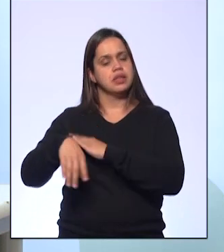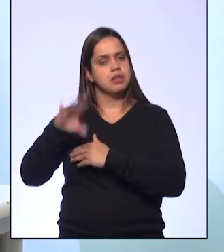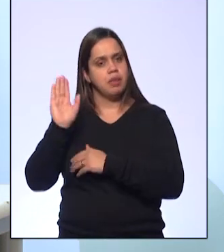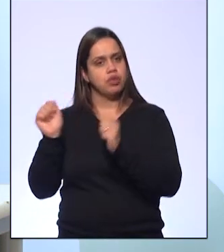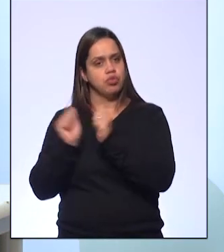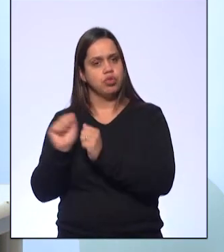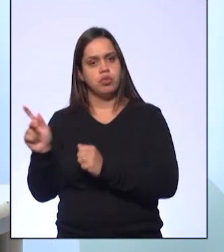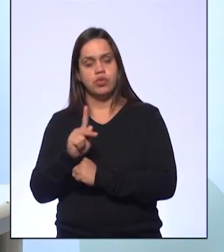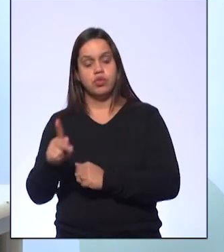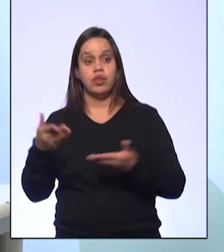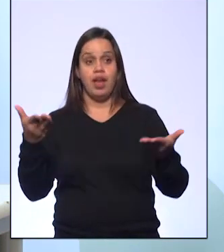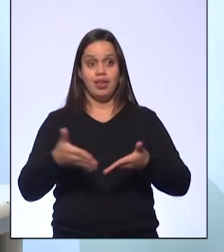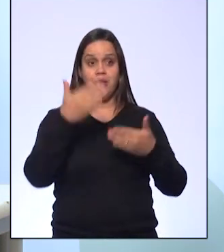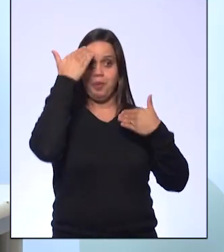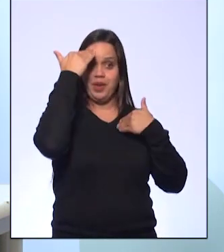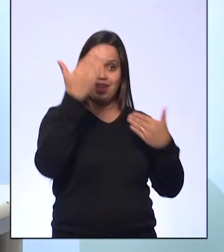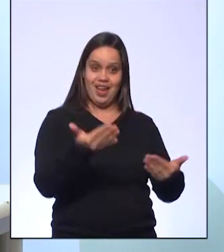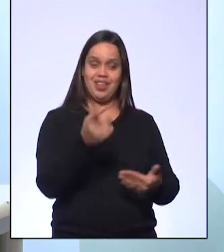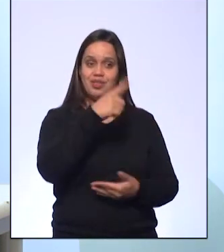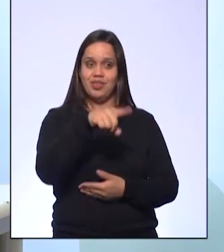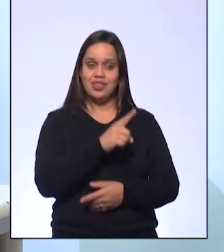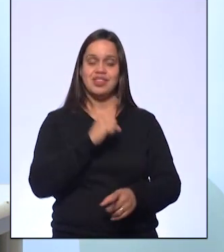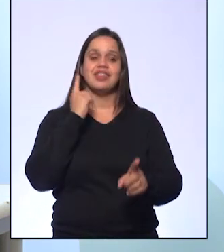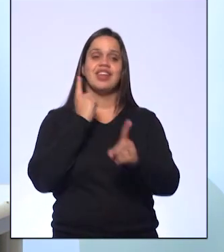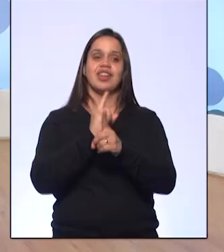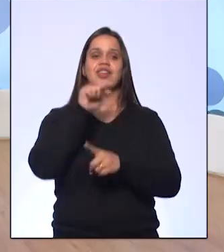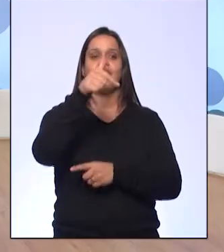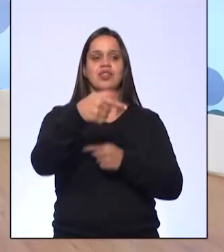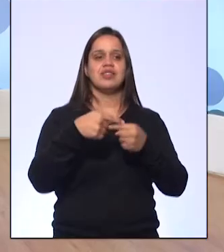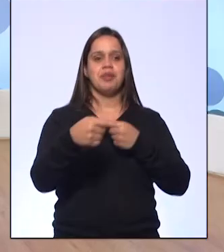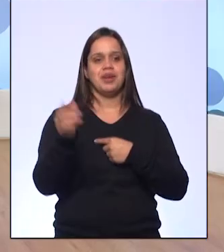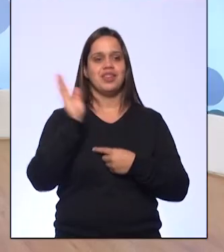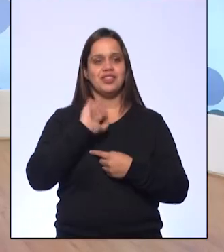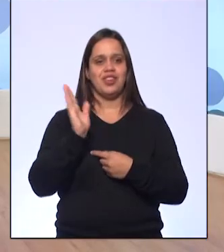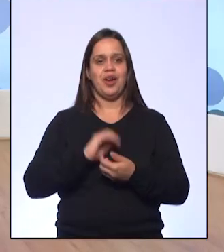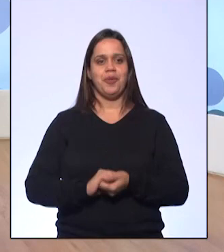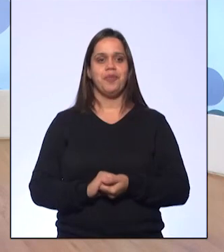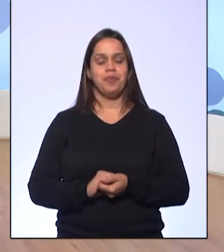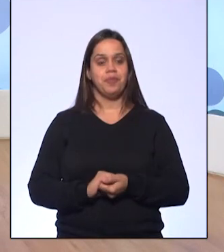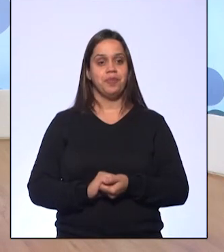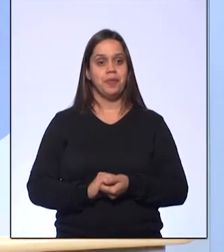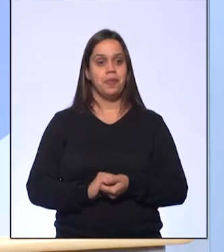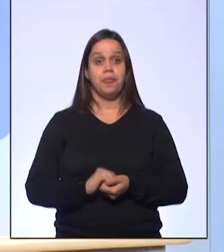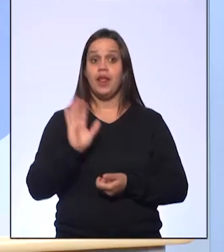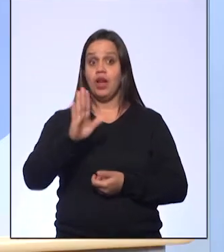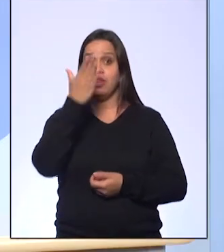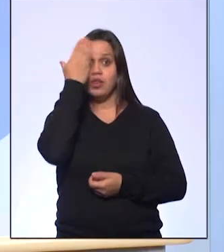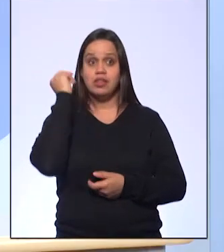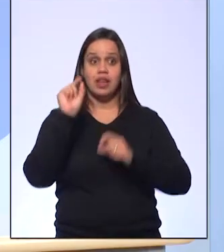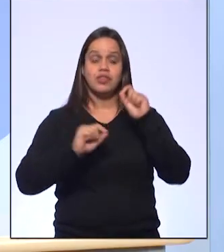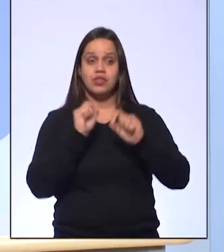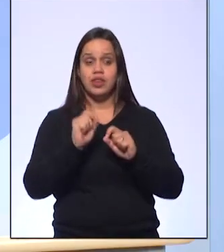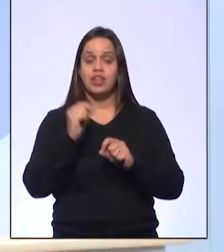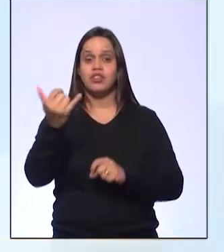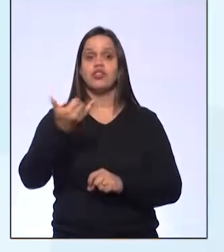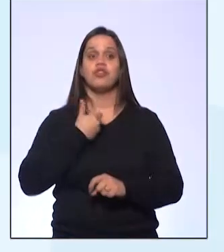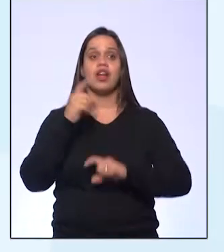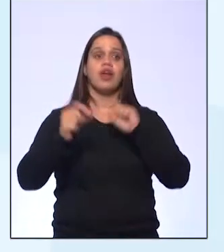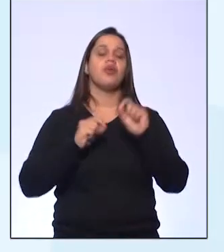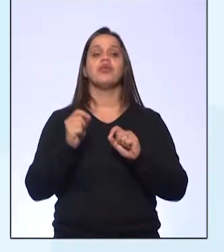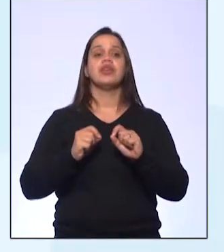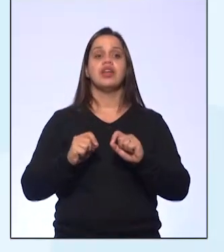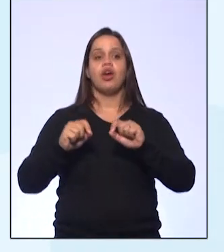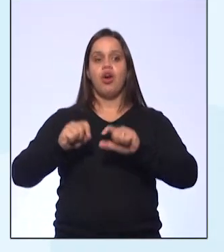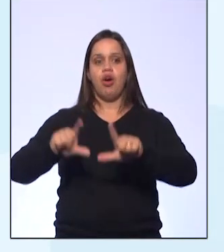fica aqui o nosso agradecimento e a gente volta na semana que vem. Tchau, tchau. Só não esqueçam aí de contar pra gente o que você achou